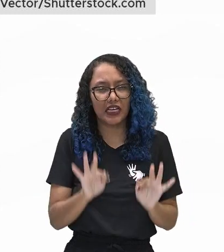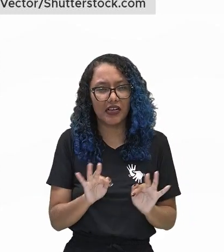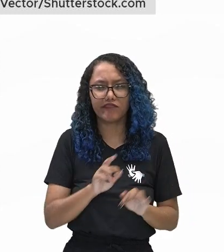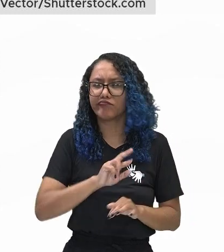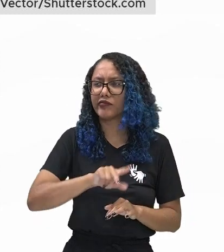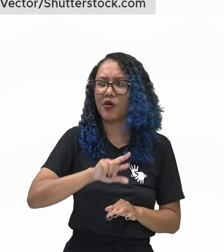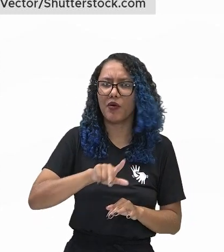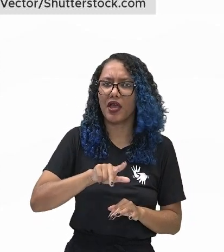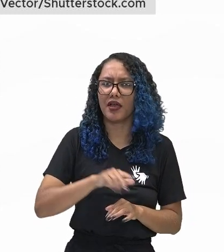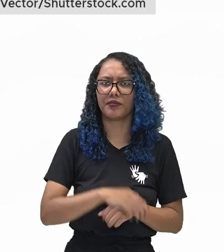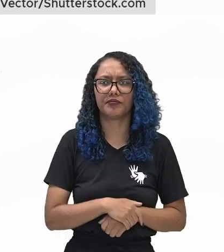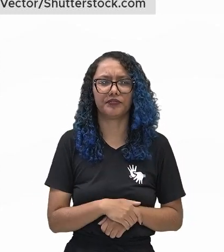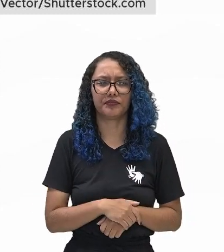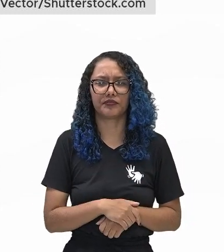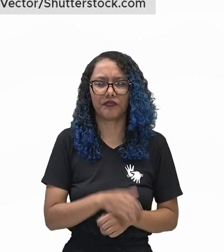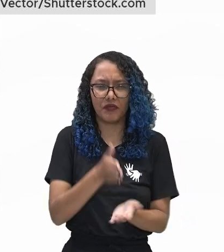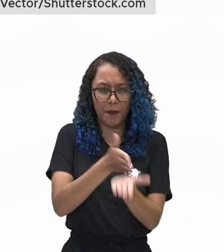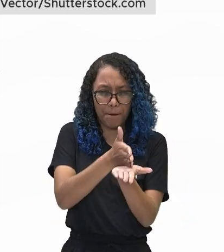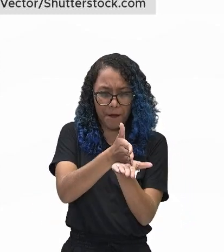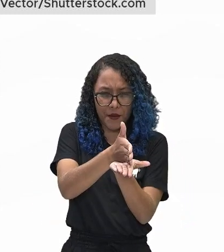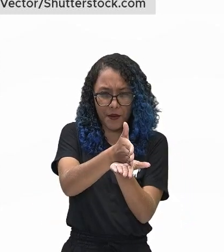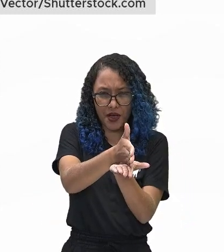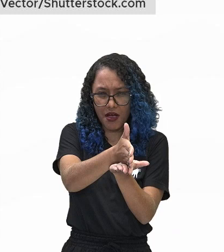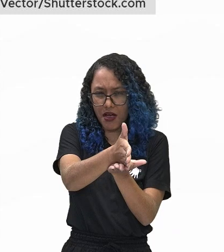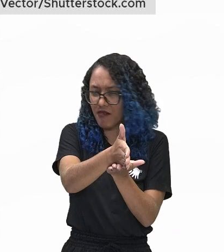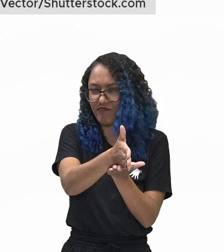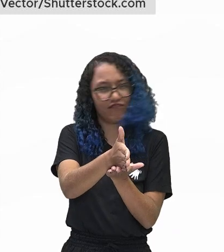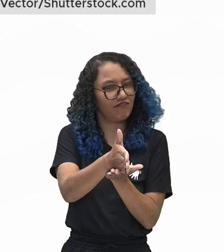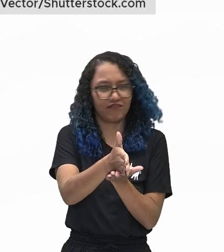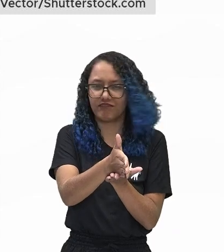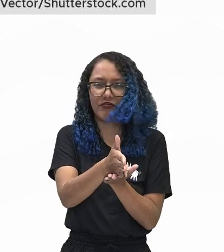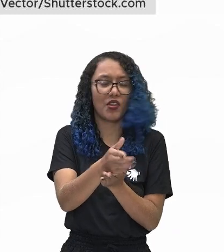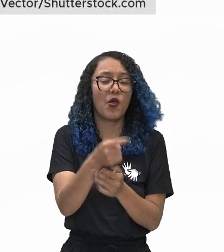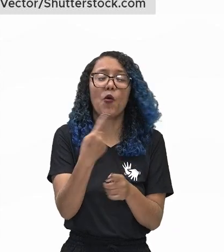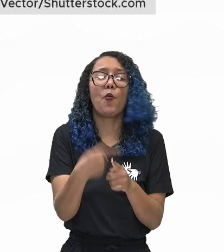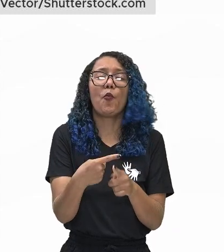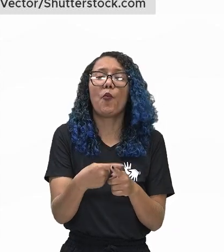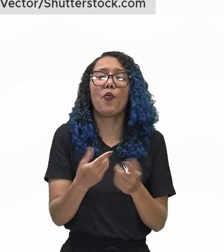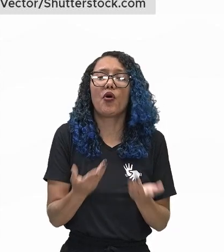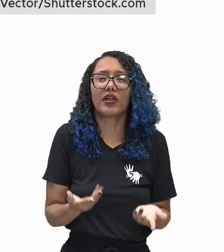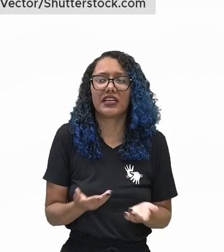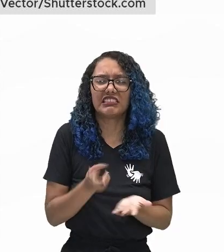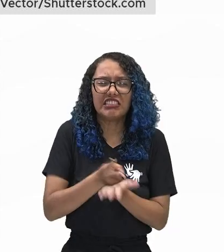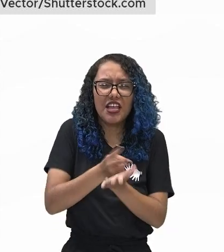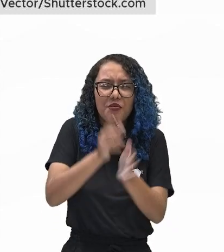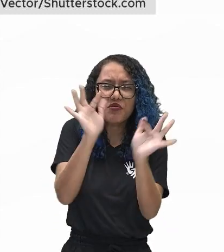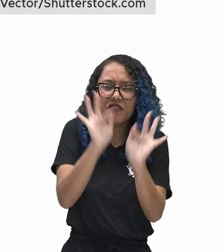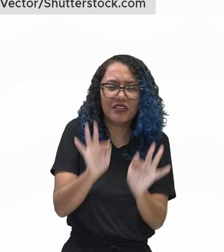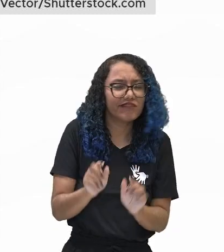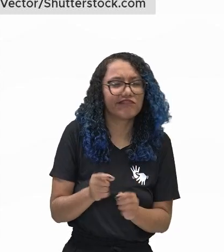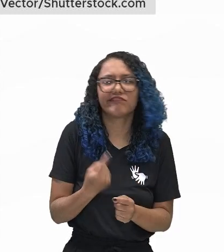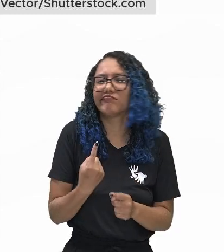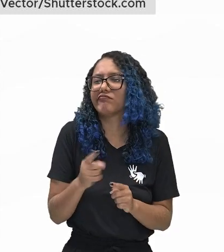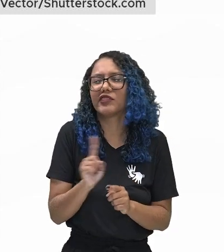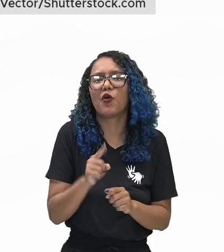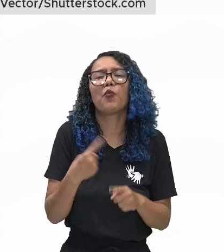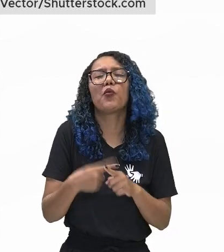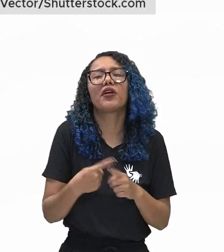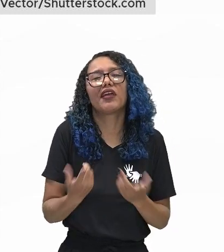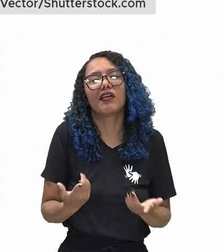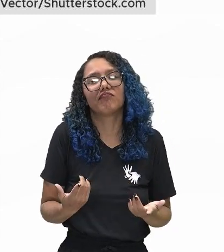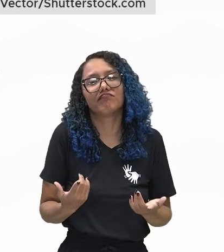é. Por que ela não é? Porque a gente não pode ignorar que na vida humana tem o quê? O sofrimento,